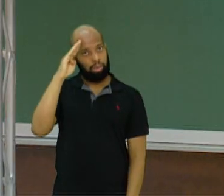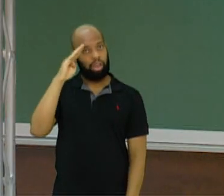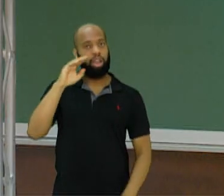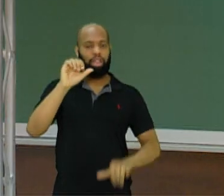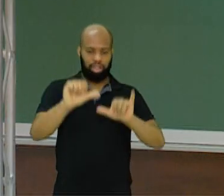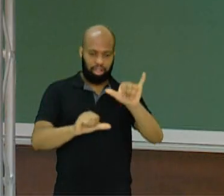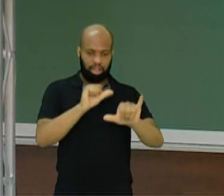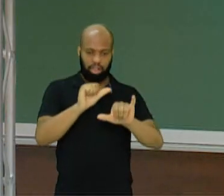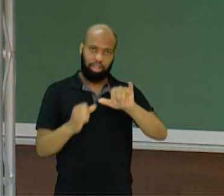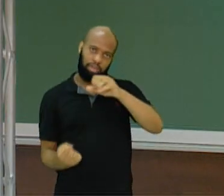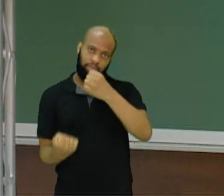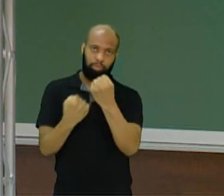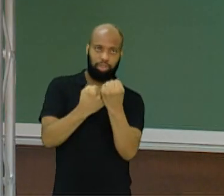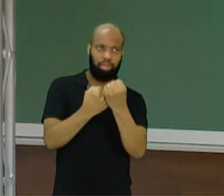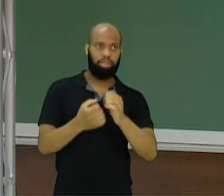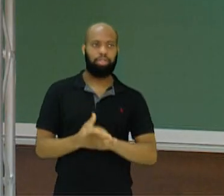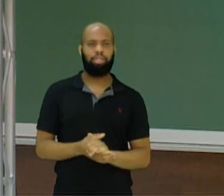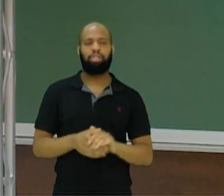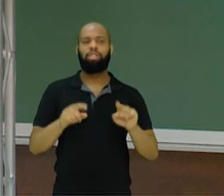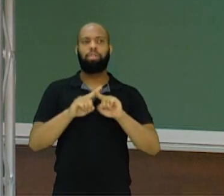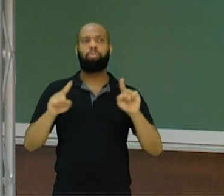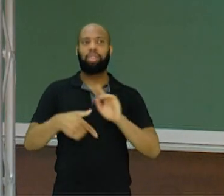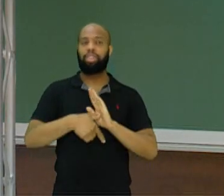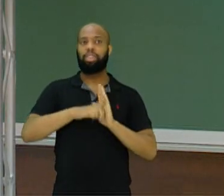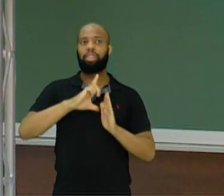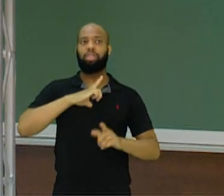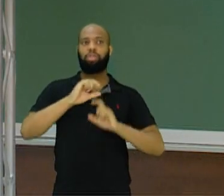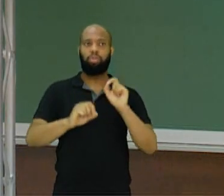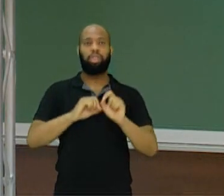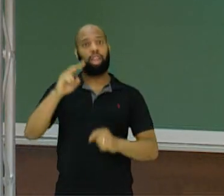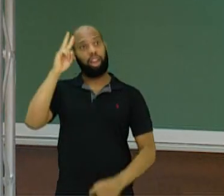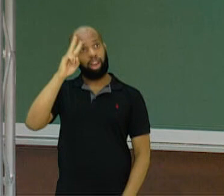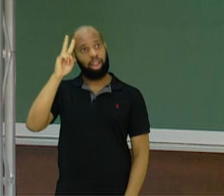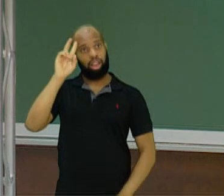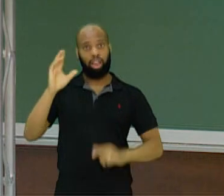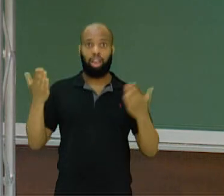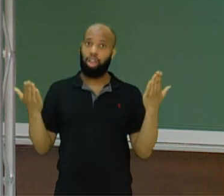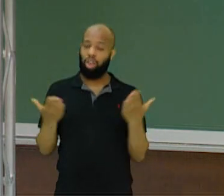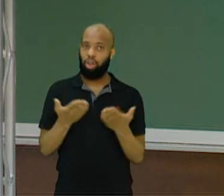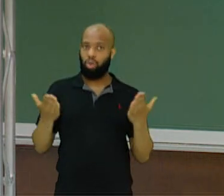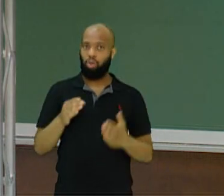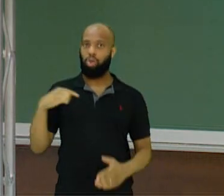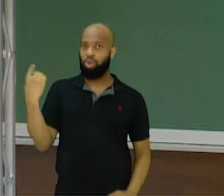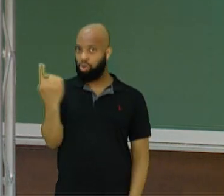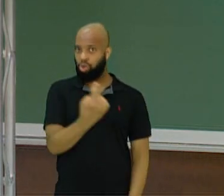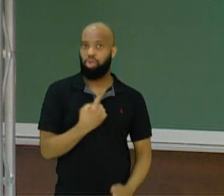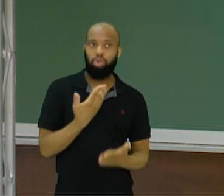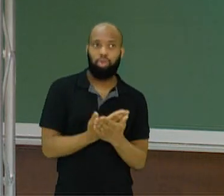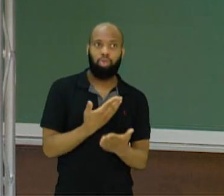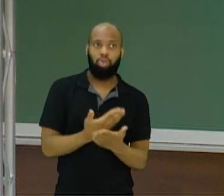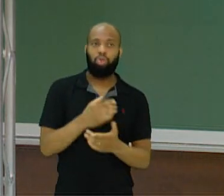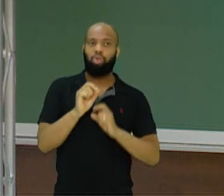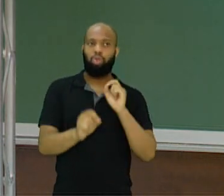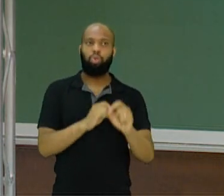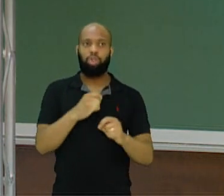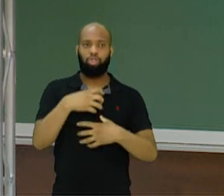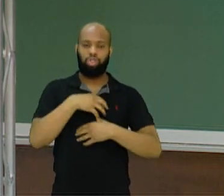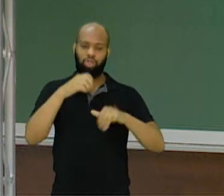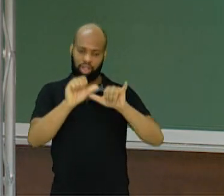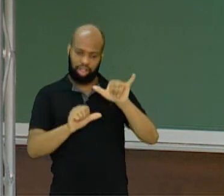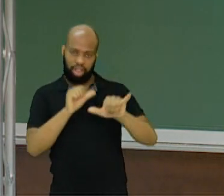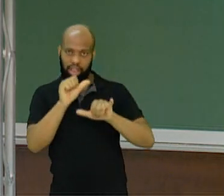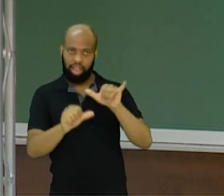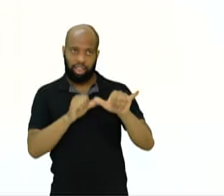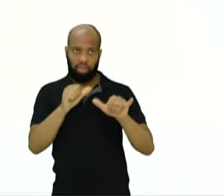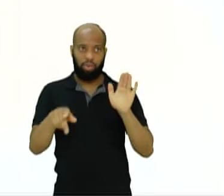de substituição. Mas antes disso, vamos relembrar um pouquinho. Nós estudamos em reações orgânicas a reação